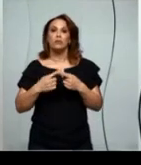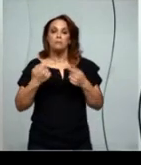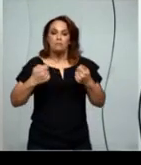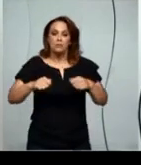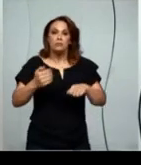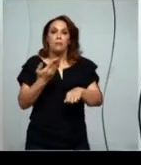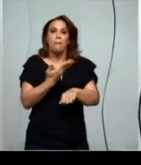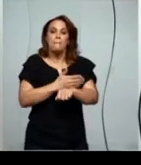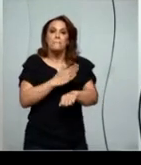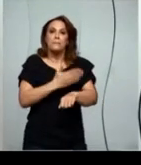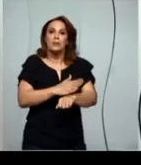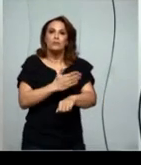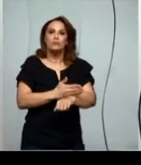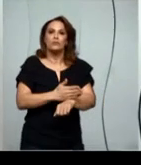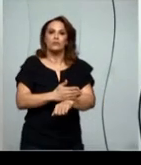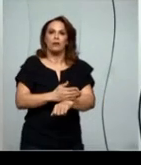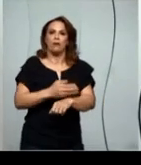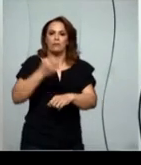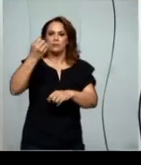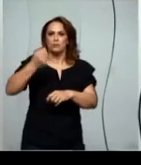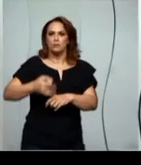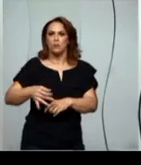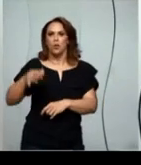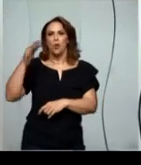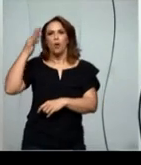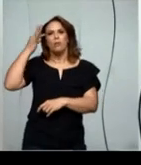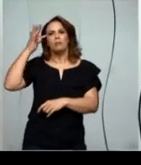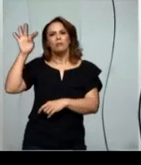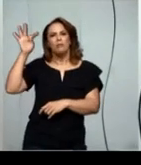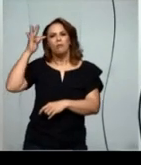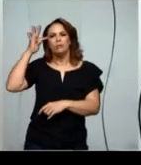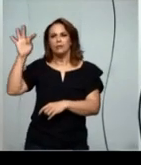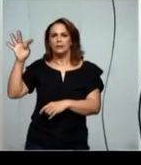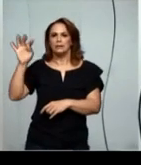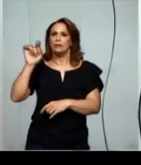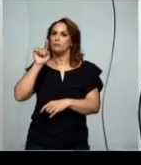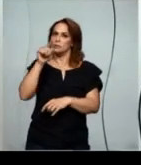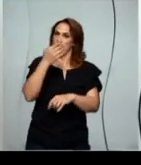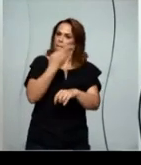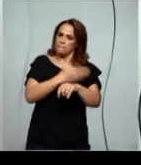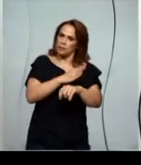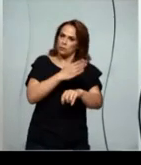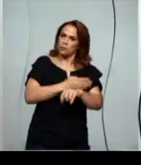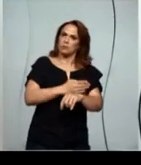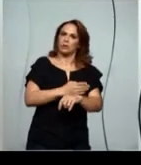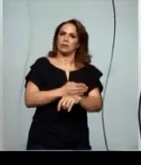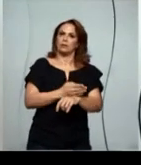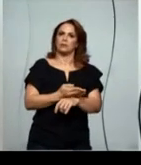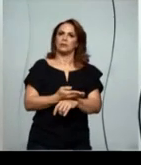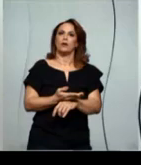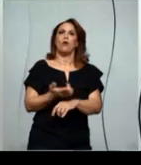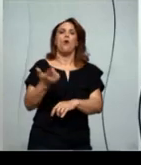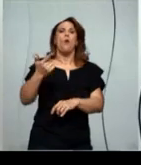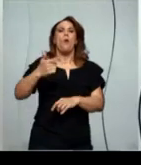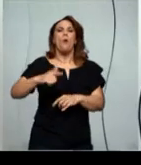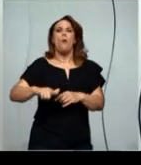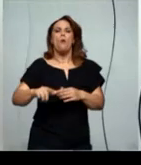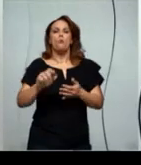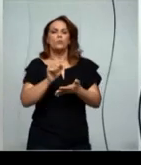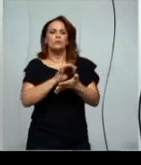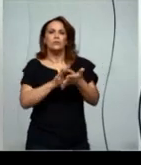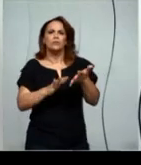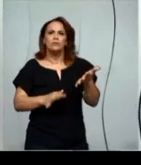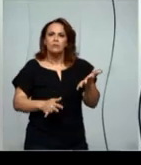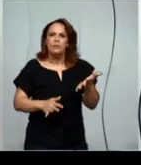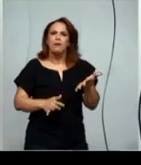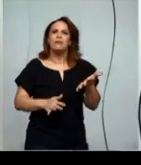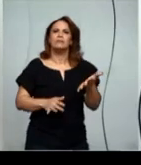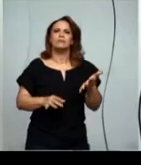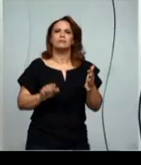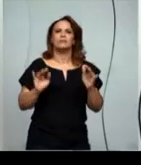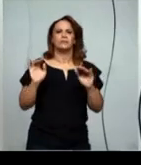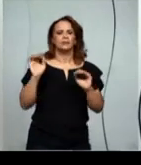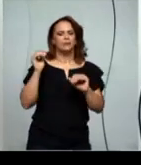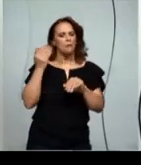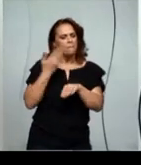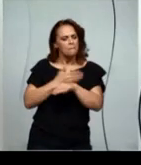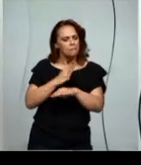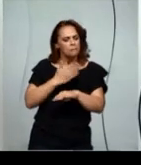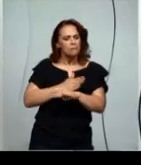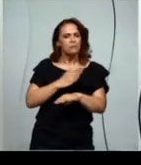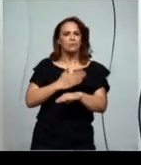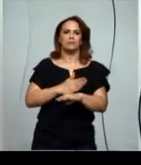a teoria que você acabou de ver, tá bom? Então, faça outros exercícios para você poder praticar isso que a gente está vendo,